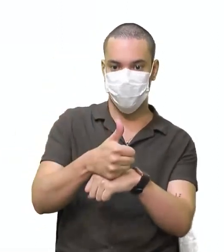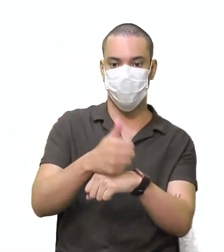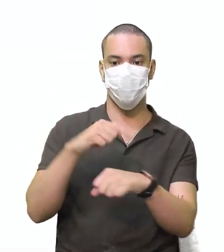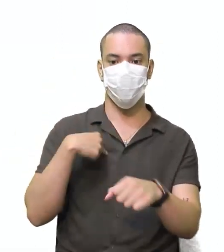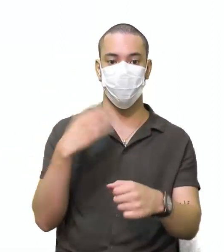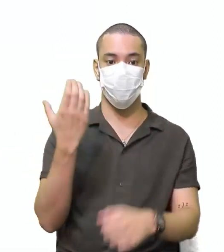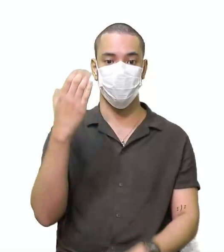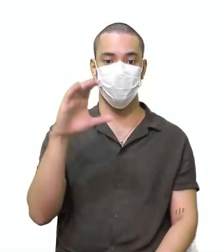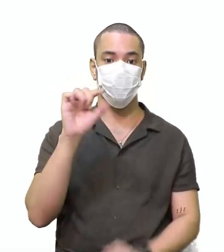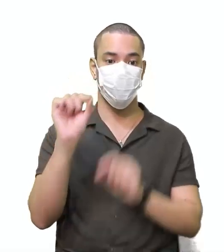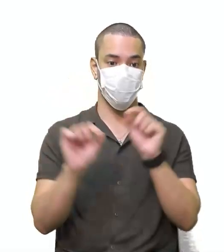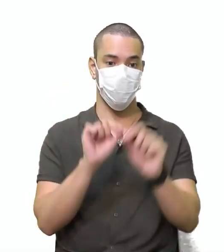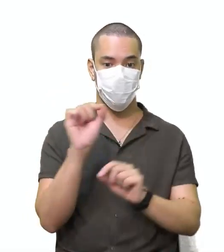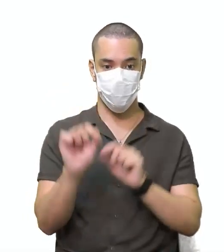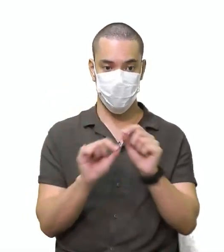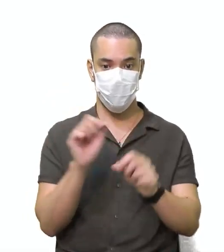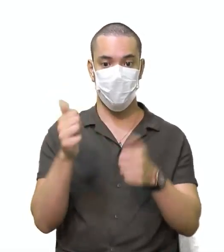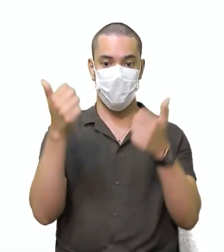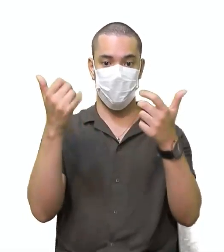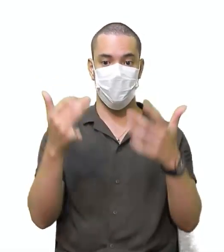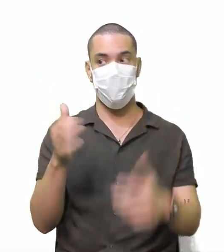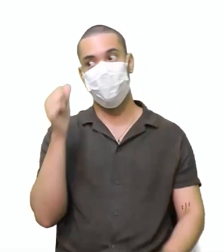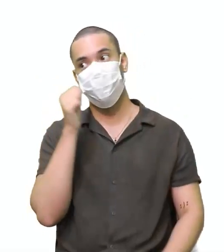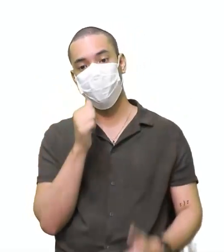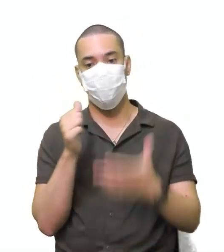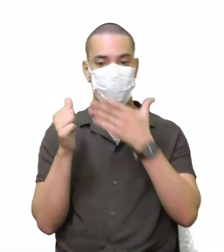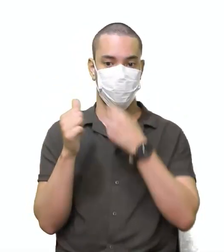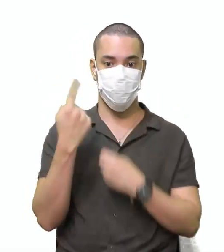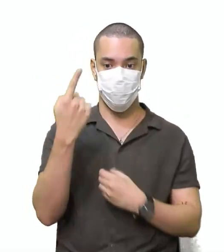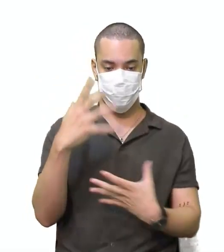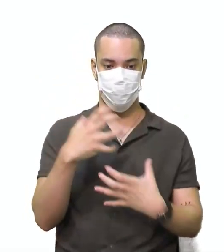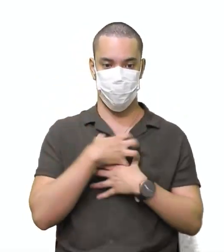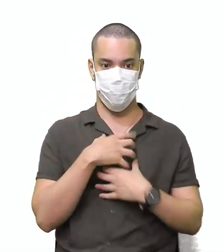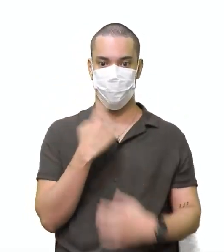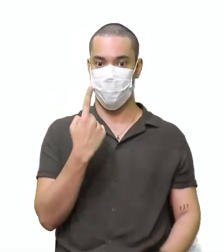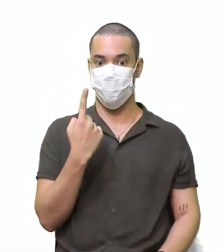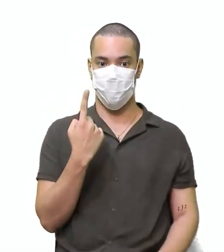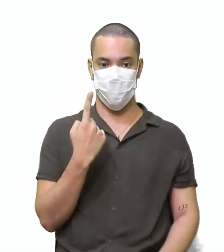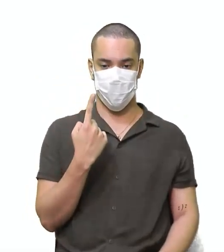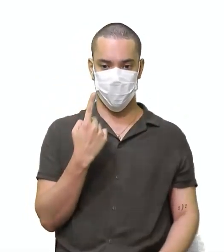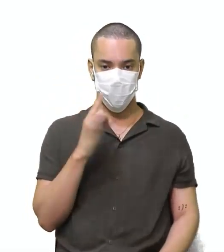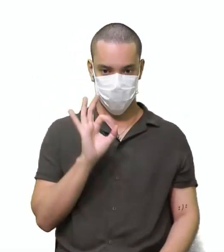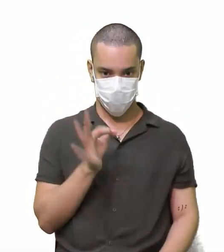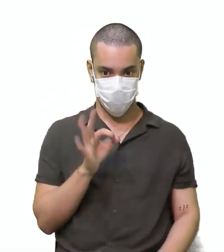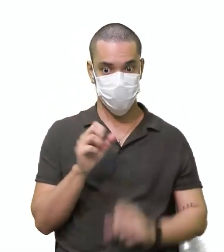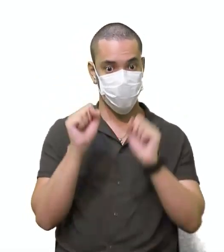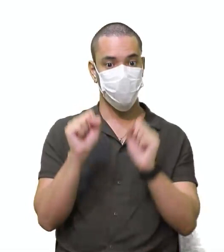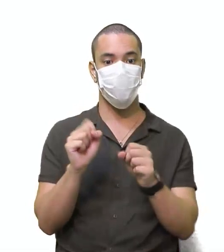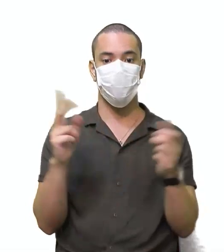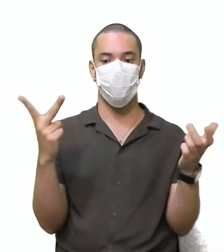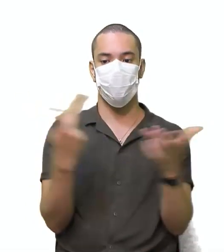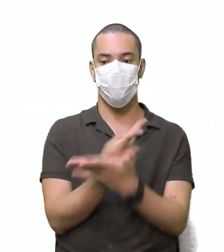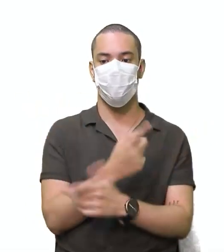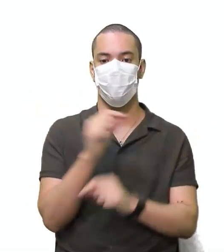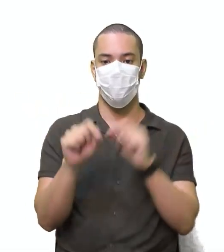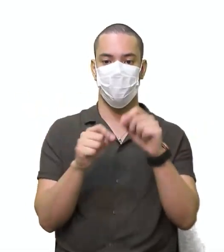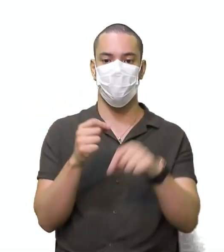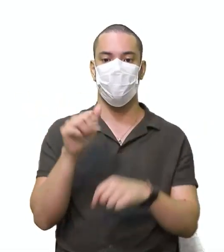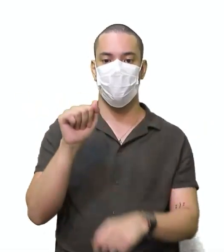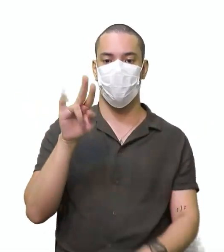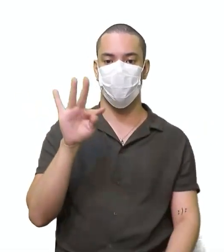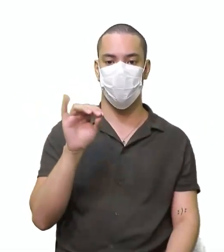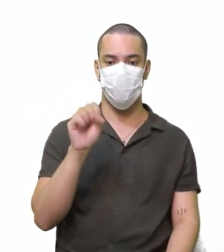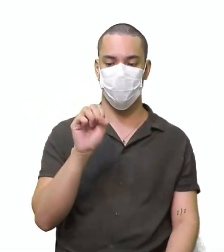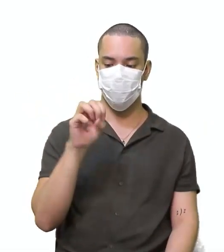indivíduos, né, um dos genitores afetados, pelo menos, tá bom? Vai acontecer, como é autossômica, tanto no homem quanto